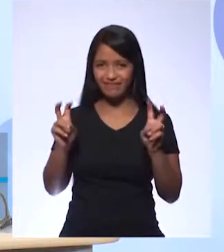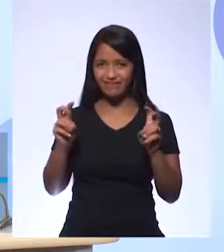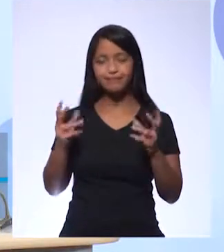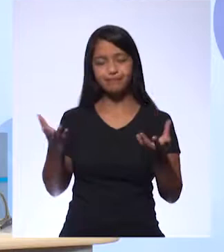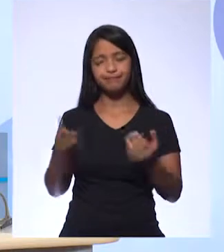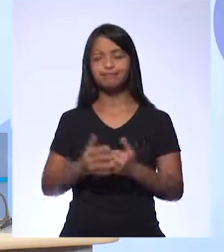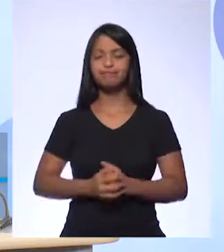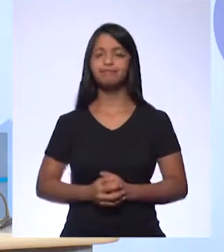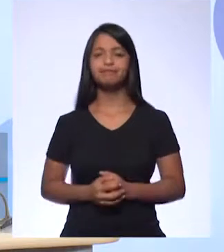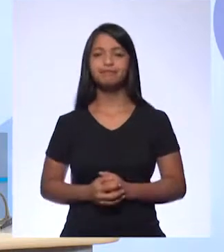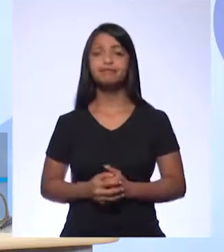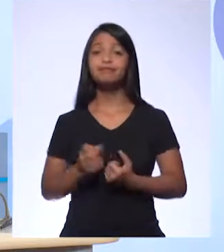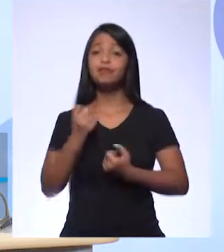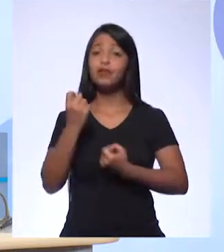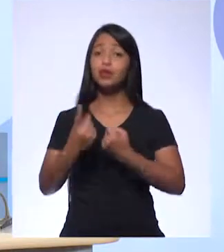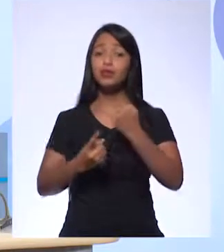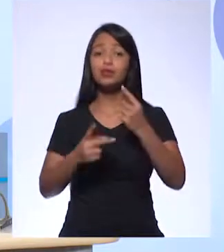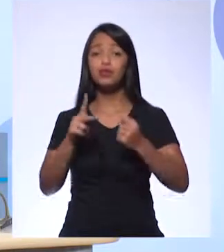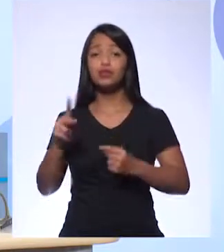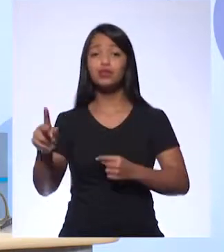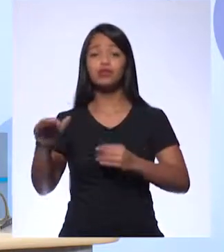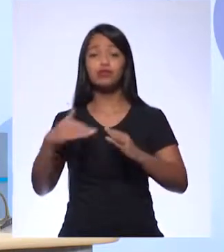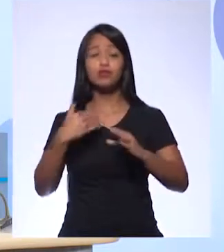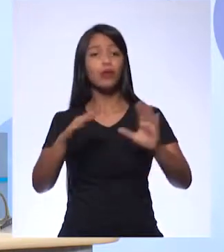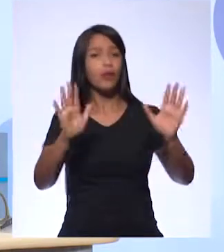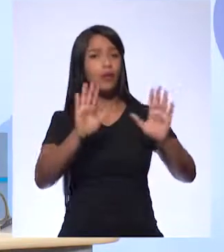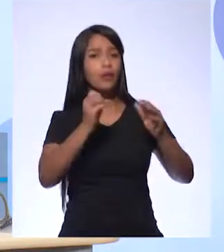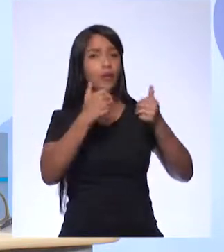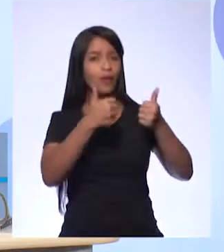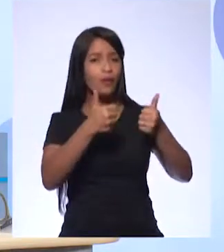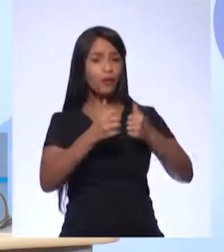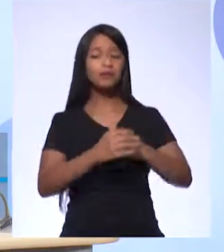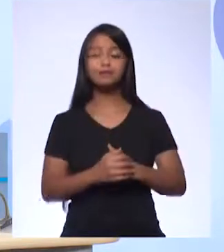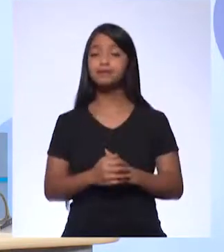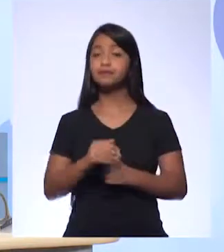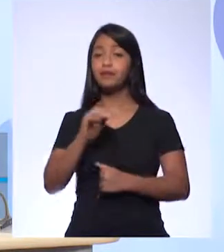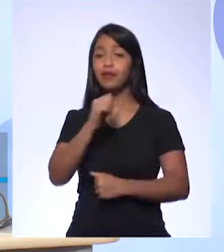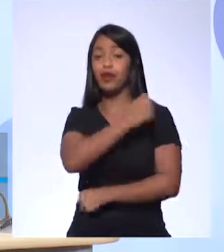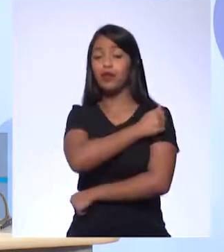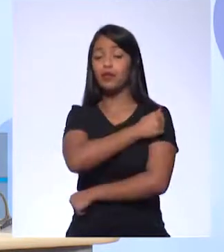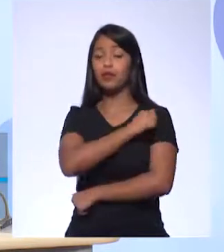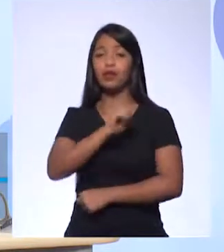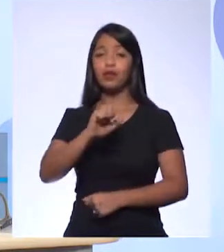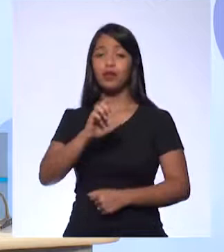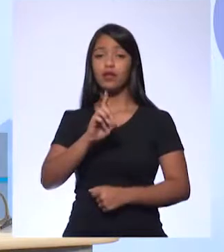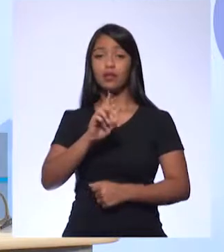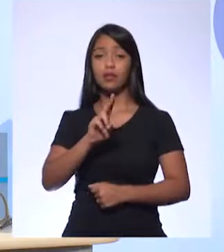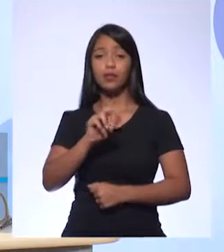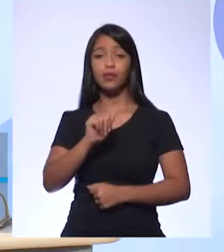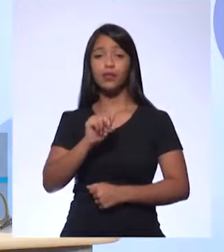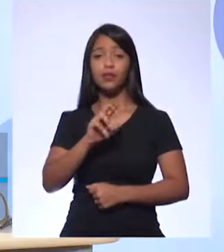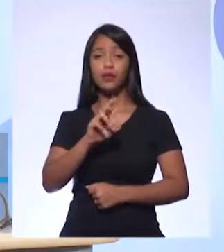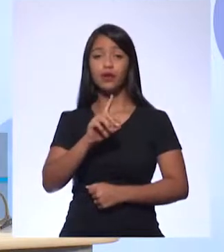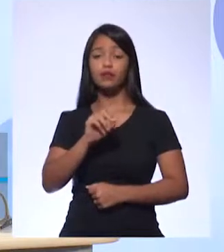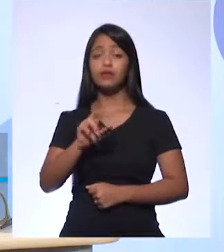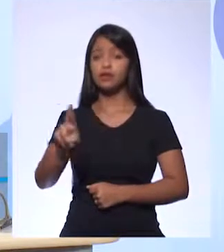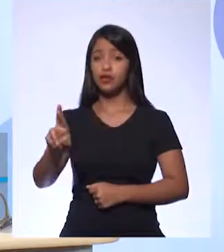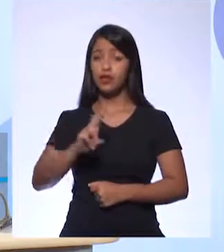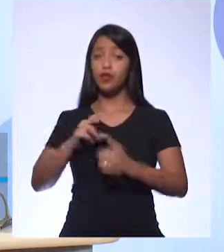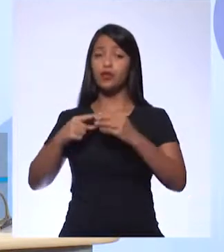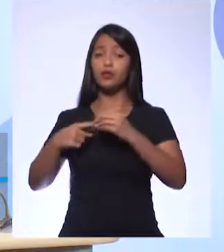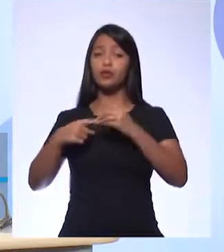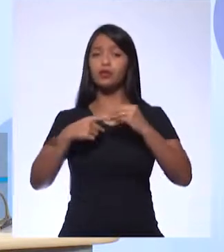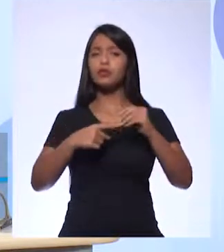Aí tem uns professores aqui que estão saudando aqui. Opa. E o Eduardo escreveu: protozoário, né? É